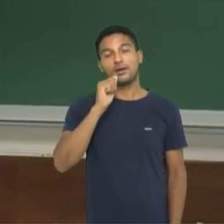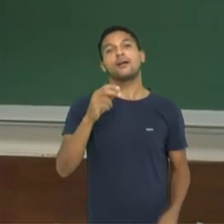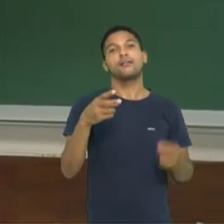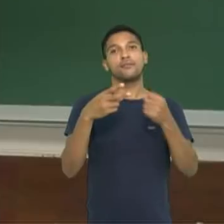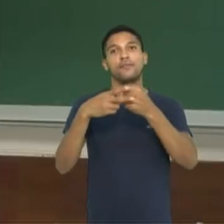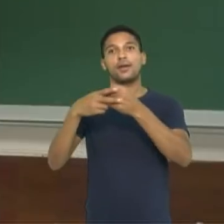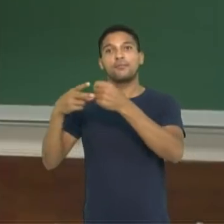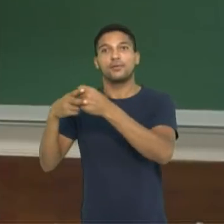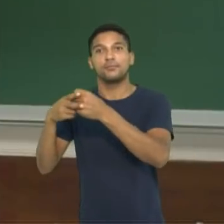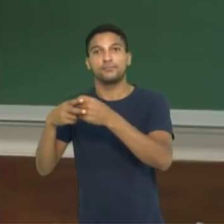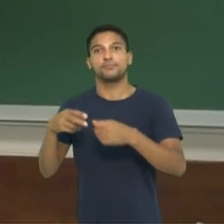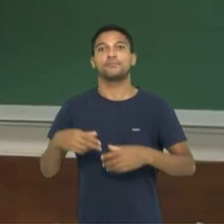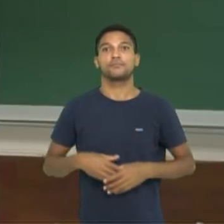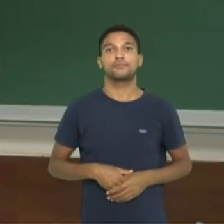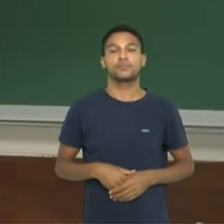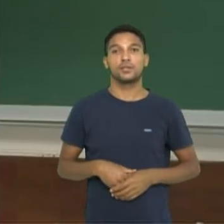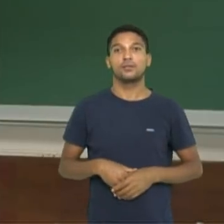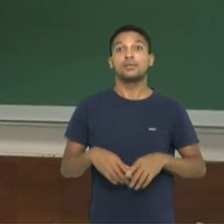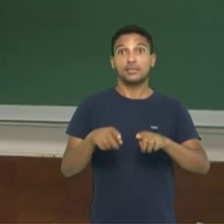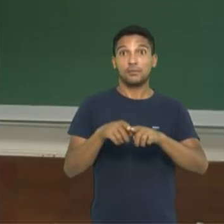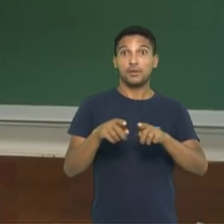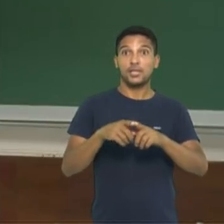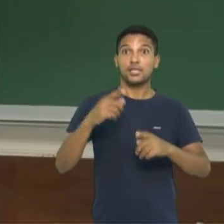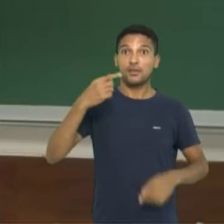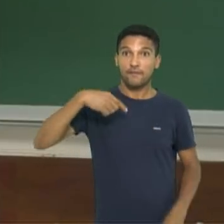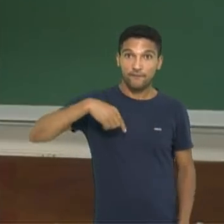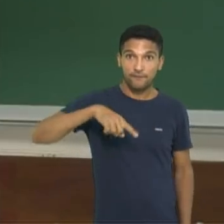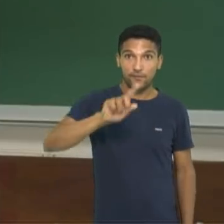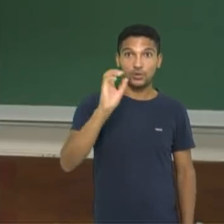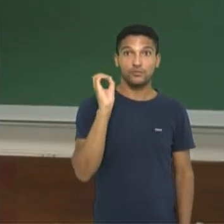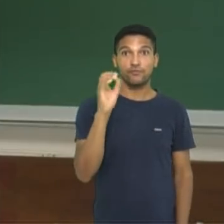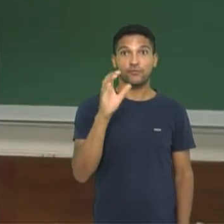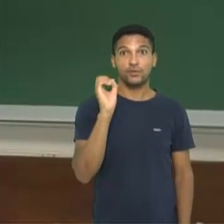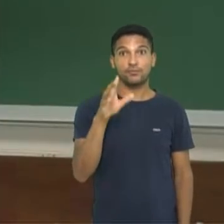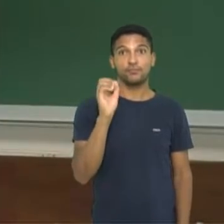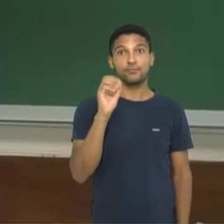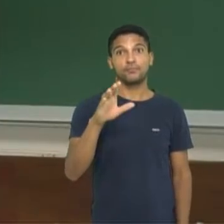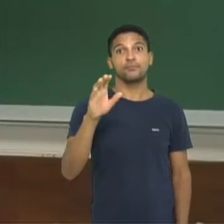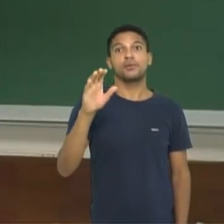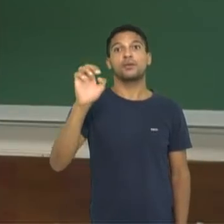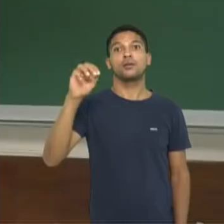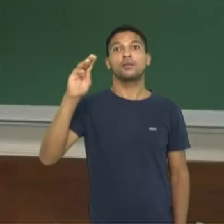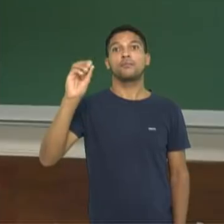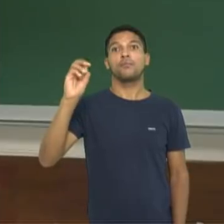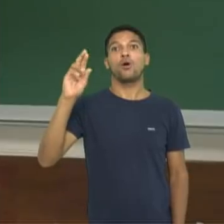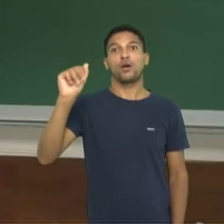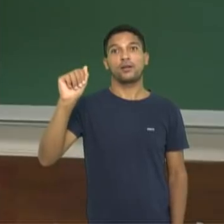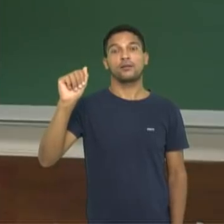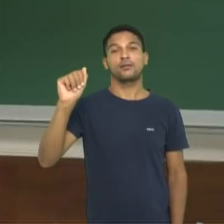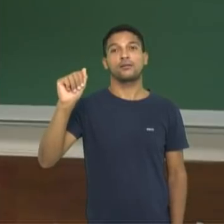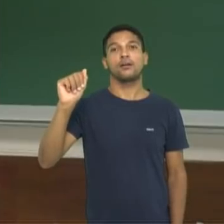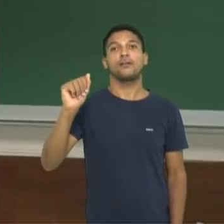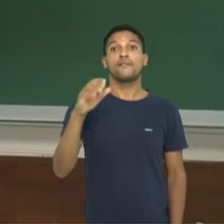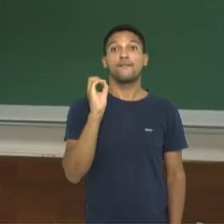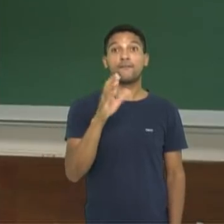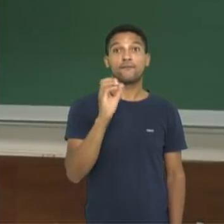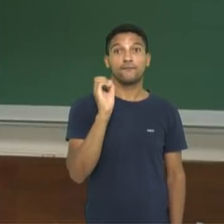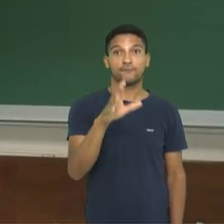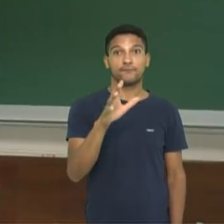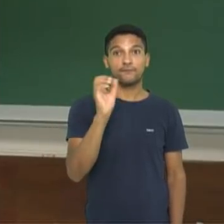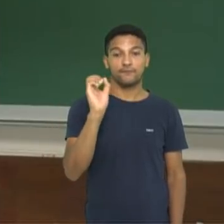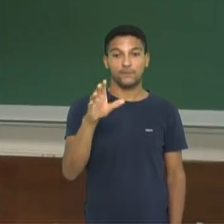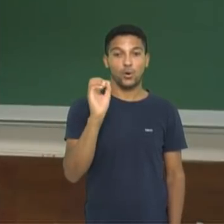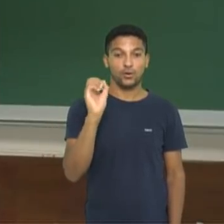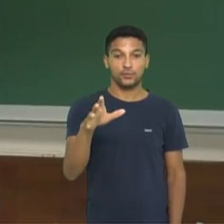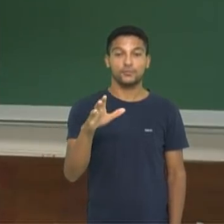foi embora, né? Então, eu fui, tu foste, ele foi, né? Temos ali o verbo ir, né, pessoal? É um verbo